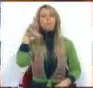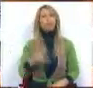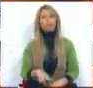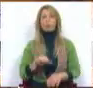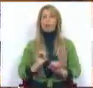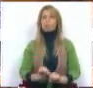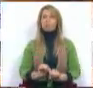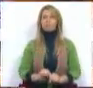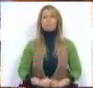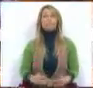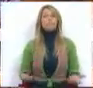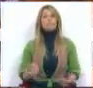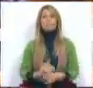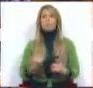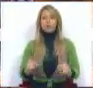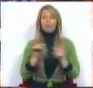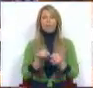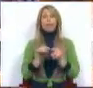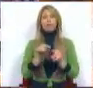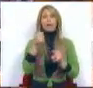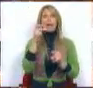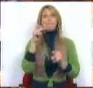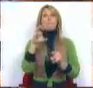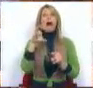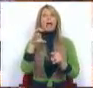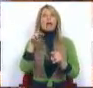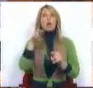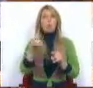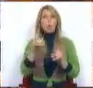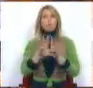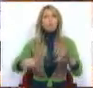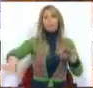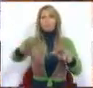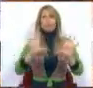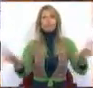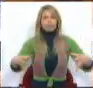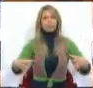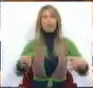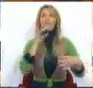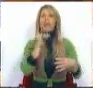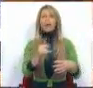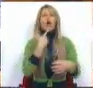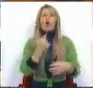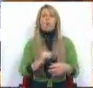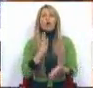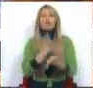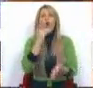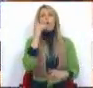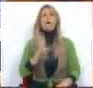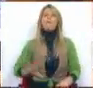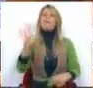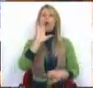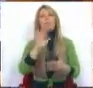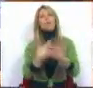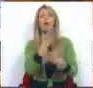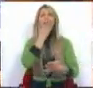Portugal. Porque este banco de terras não pode ser apenas e só uma forma de tornar mais